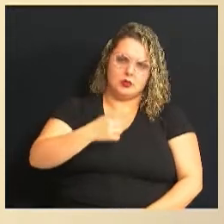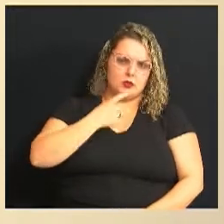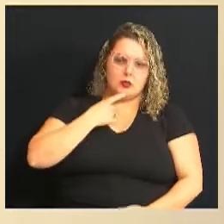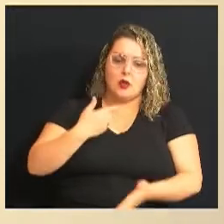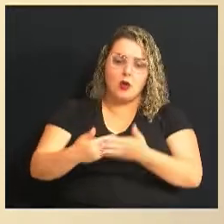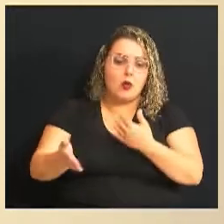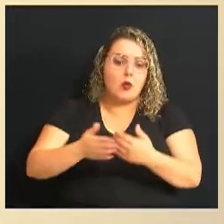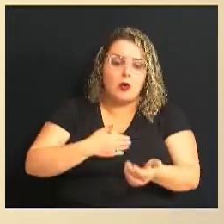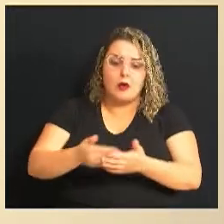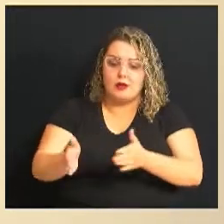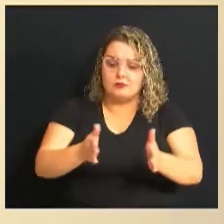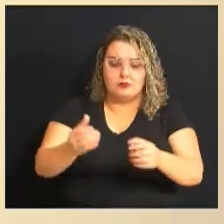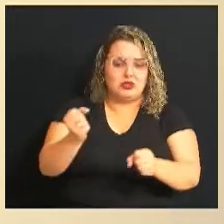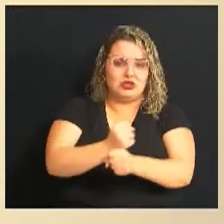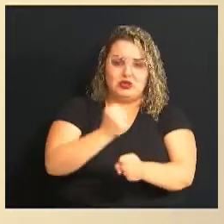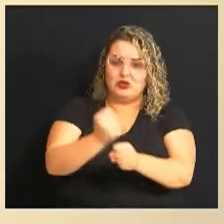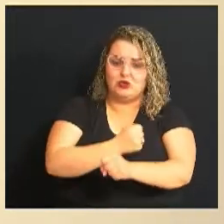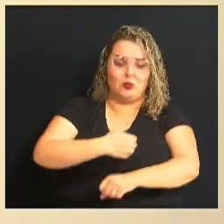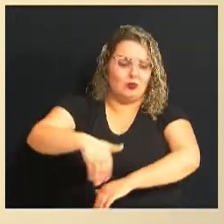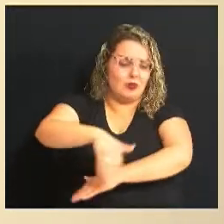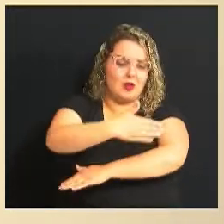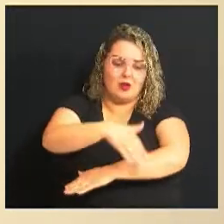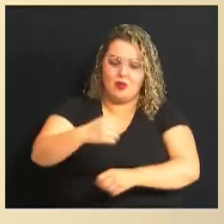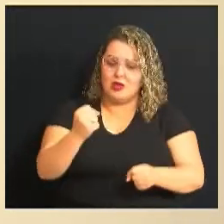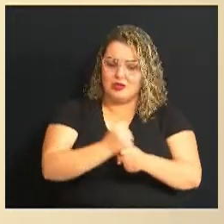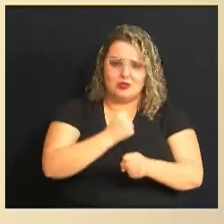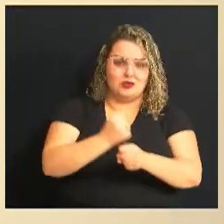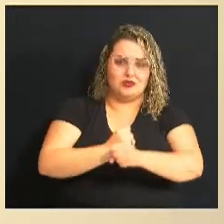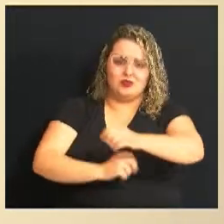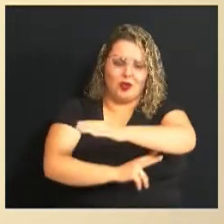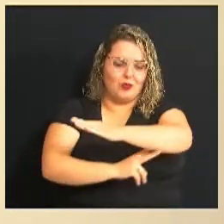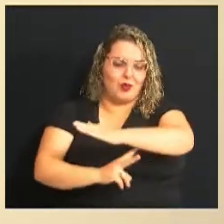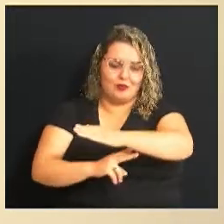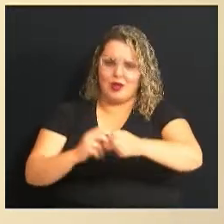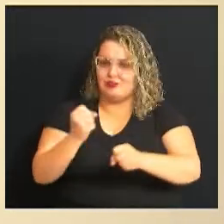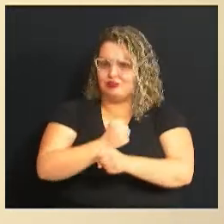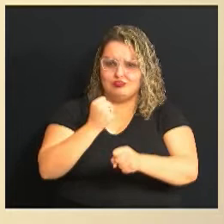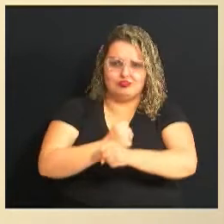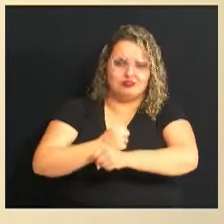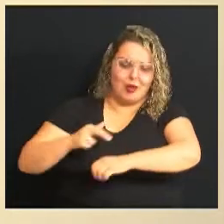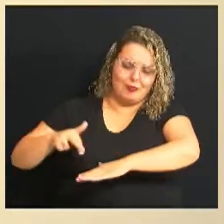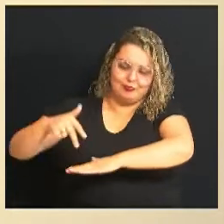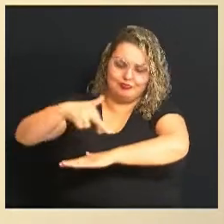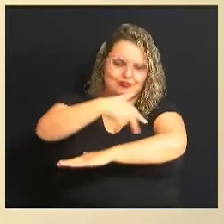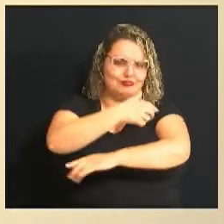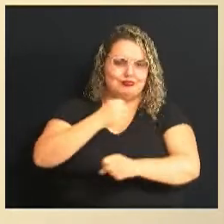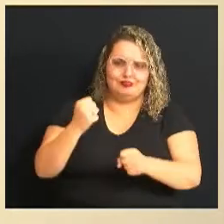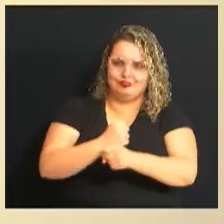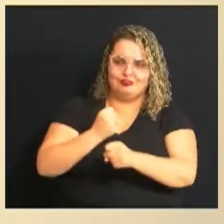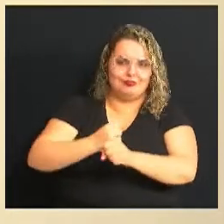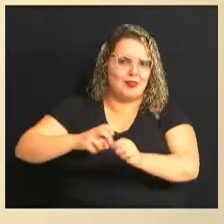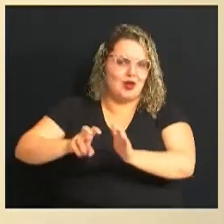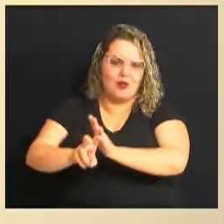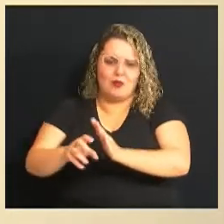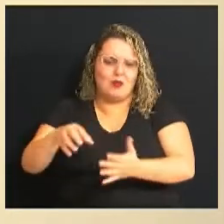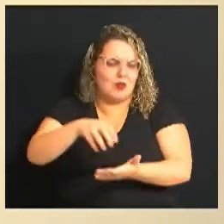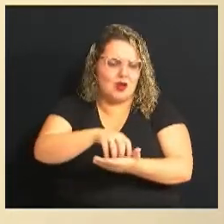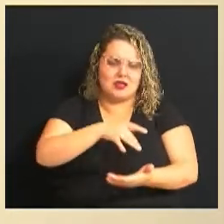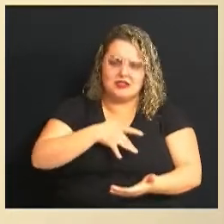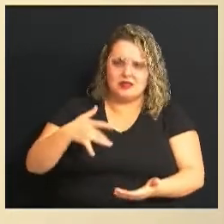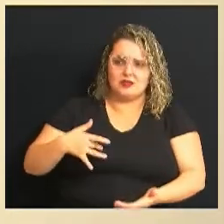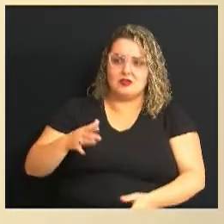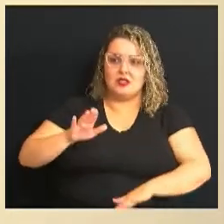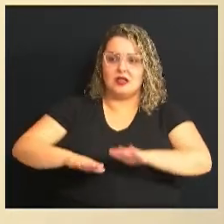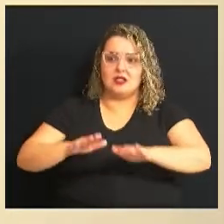obra, uma rua, um pontilhão, uma creche, um posto de saúde, às vezes você